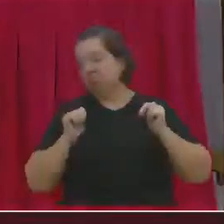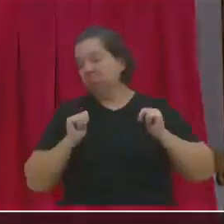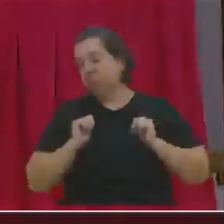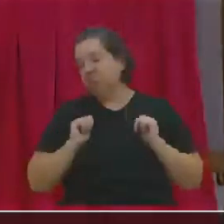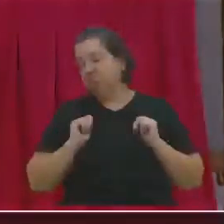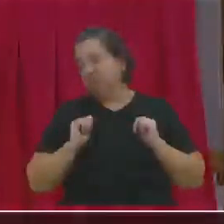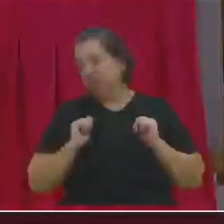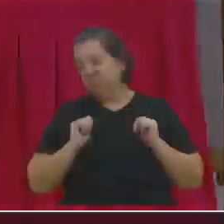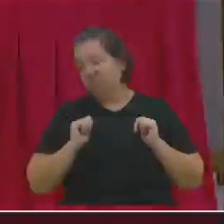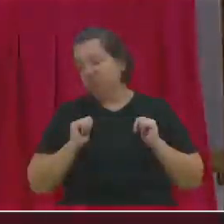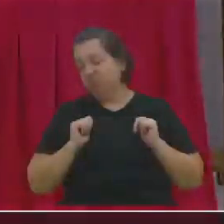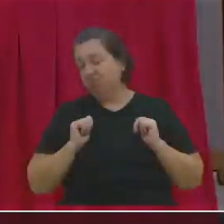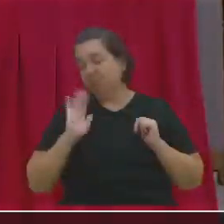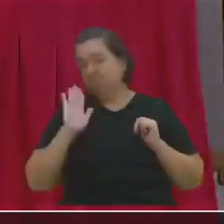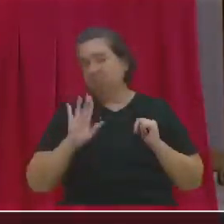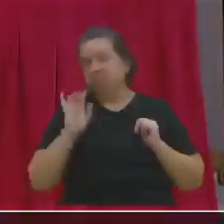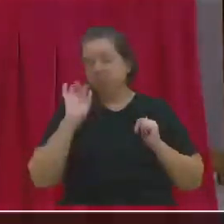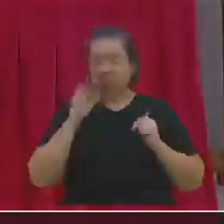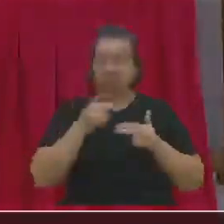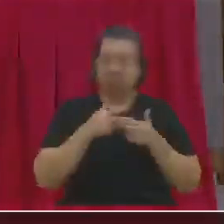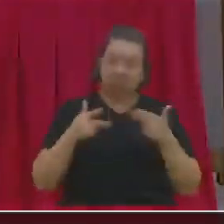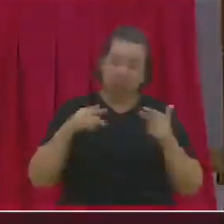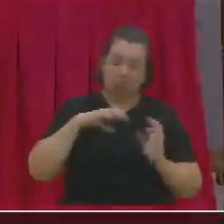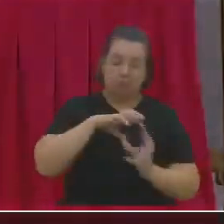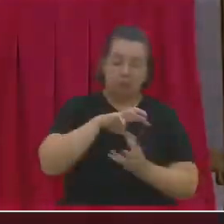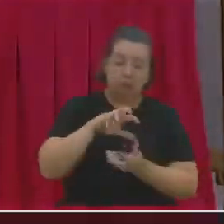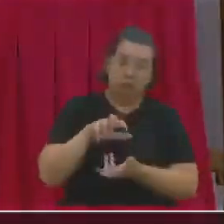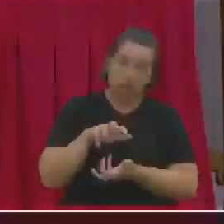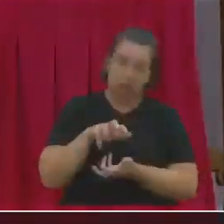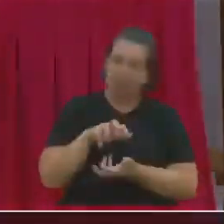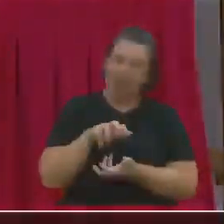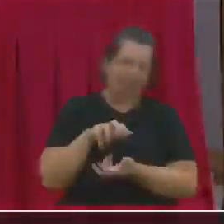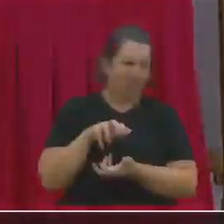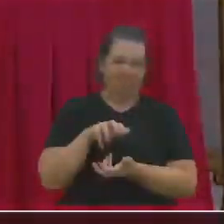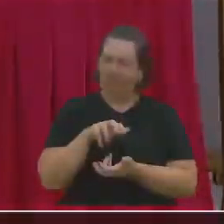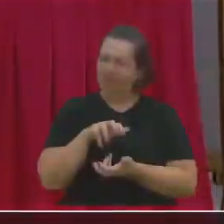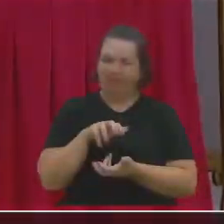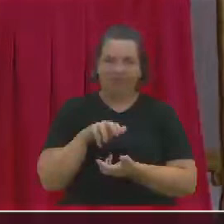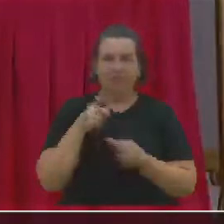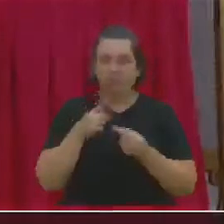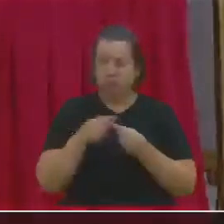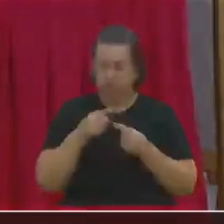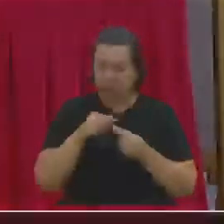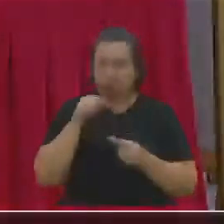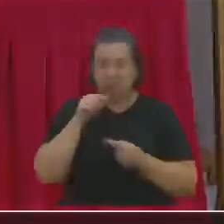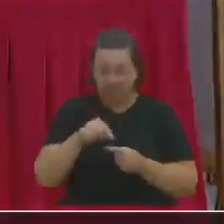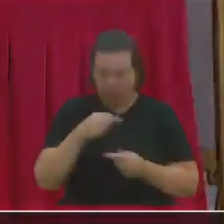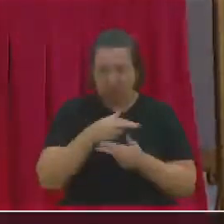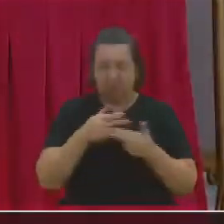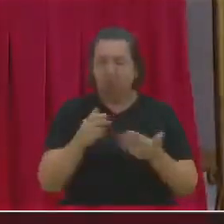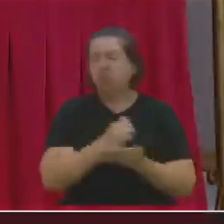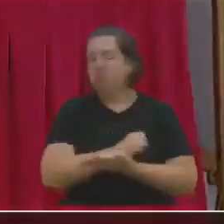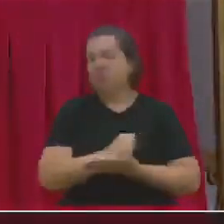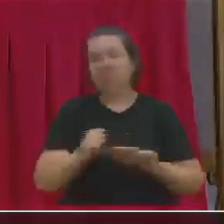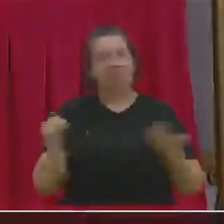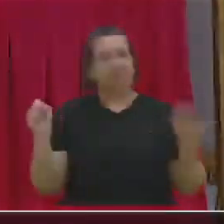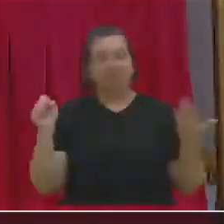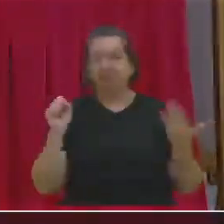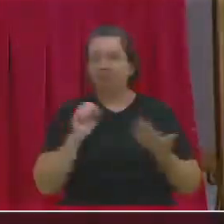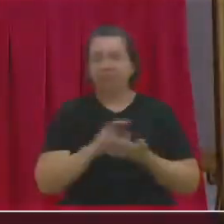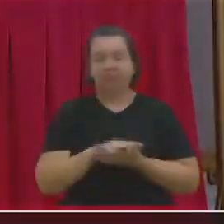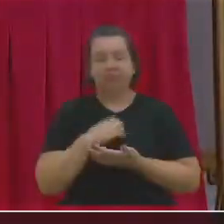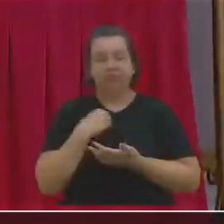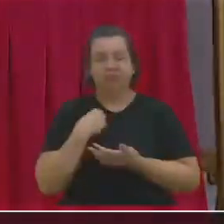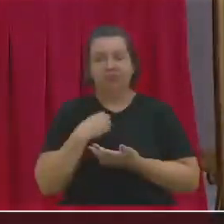imersos, mergulhados nas coisas efêmeras, nas coisas